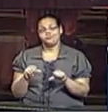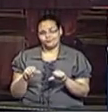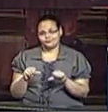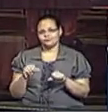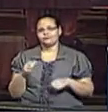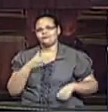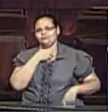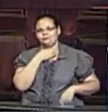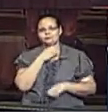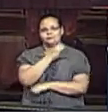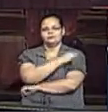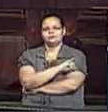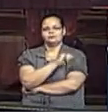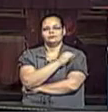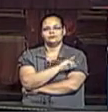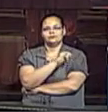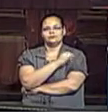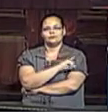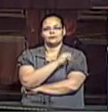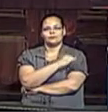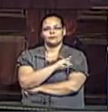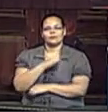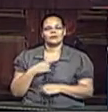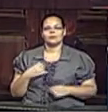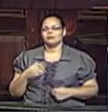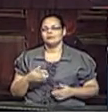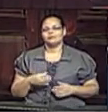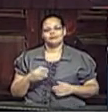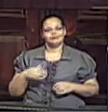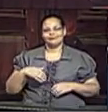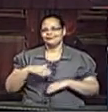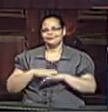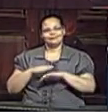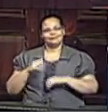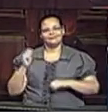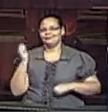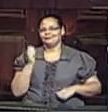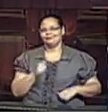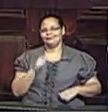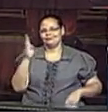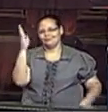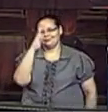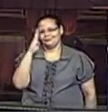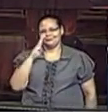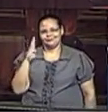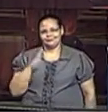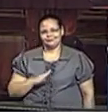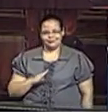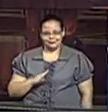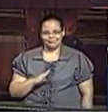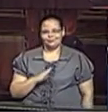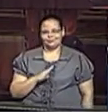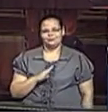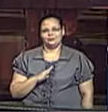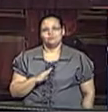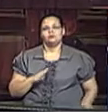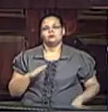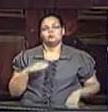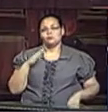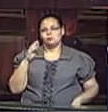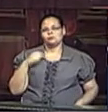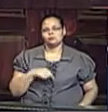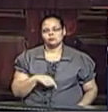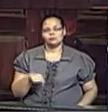crise do Rio, ela é ainda mais alarmante do que a crise brasileira, ainda que, a nível